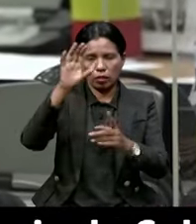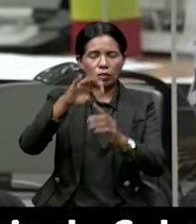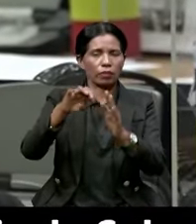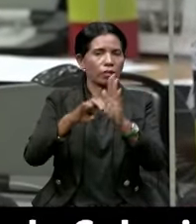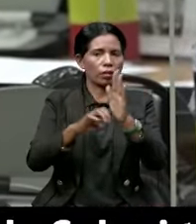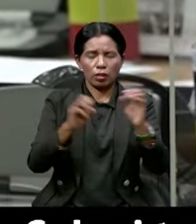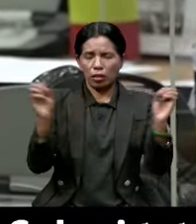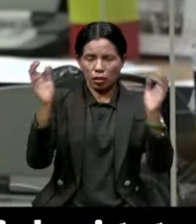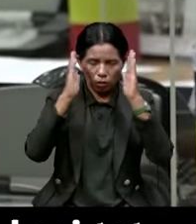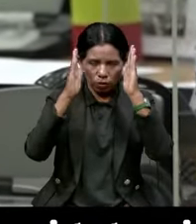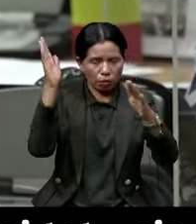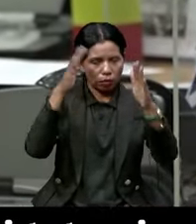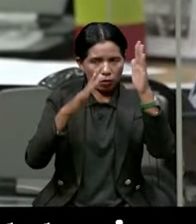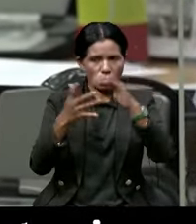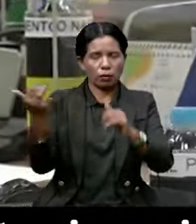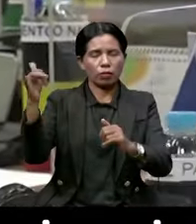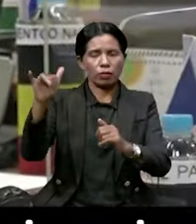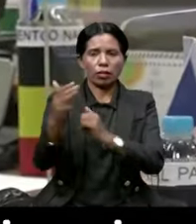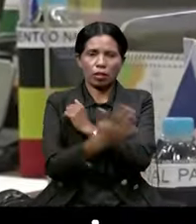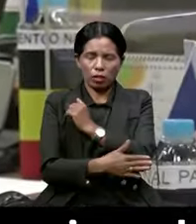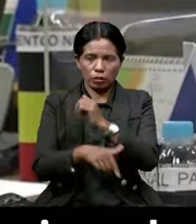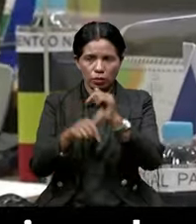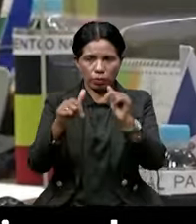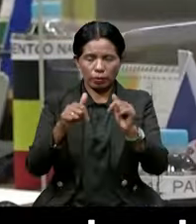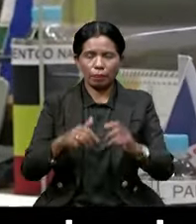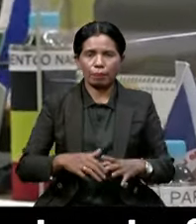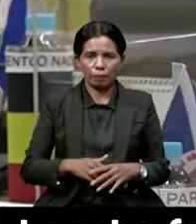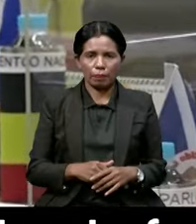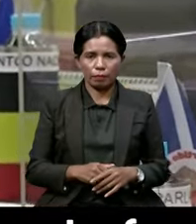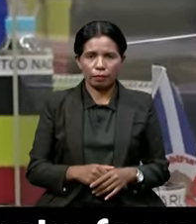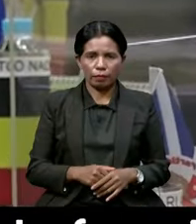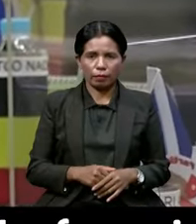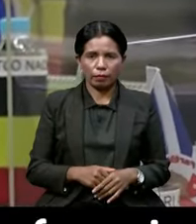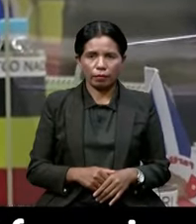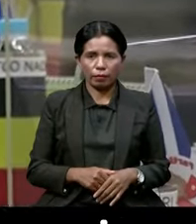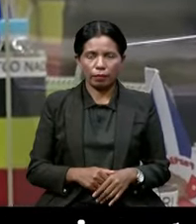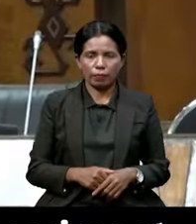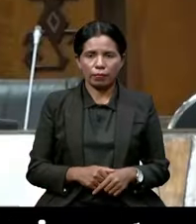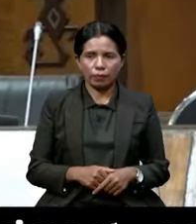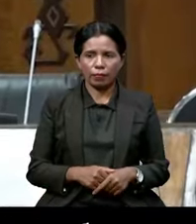preocupa o problema se irá relar. Adérito Ximenez, Matheus Romário, Ximenez.